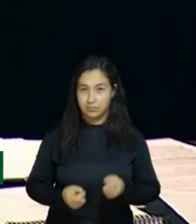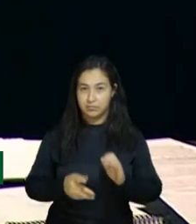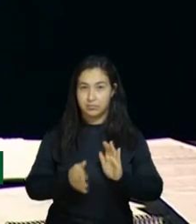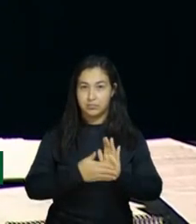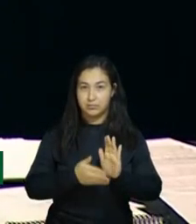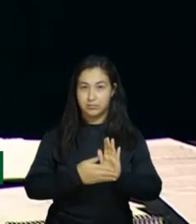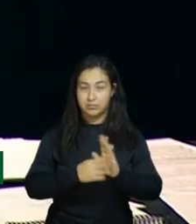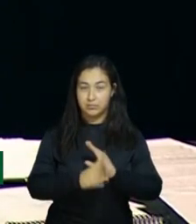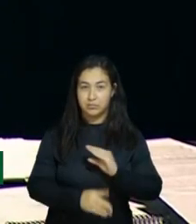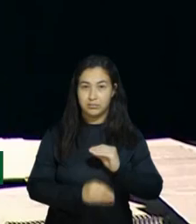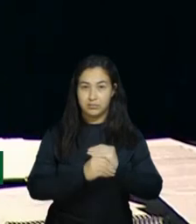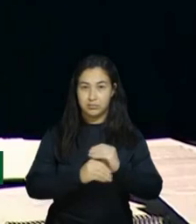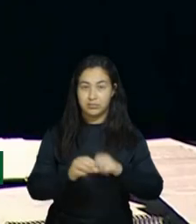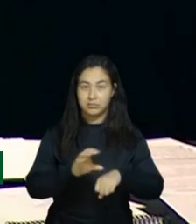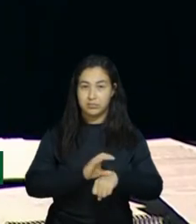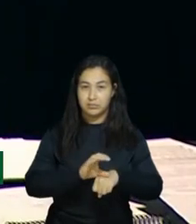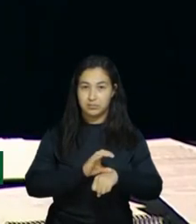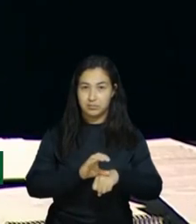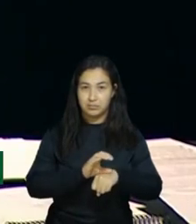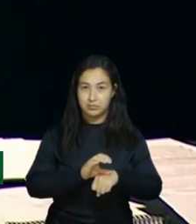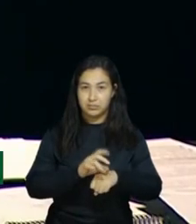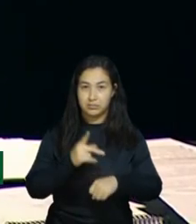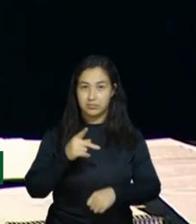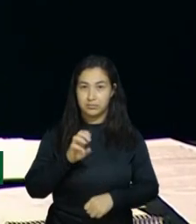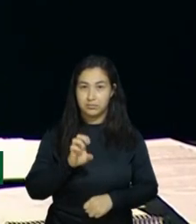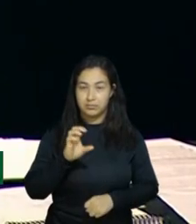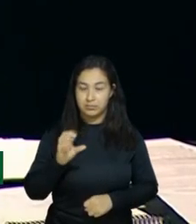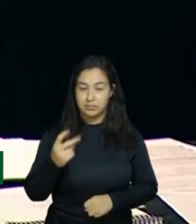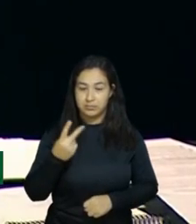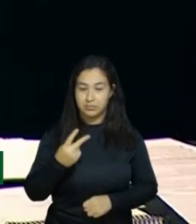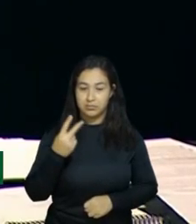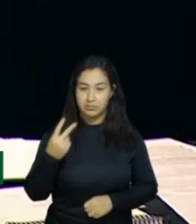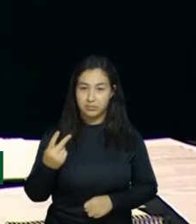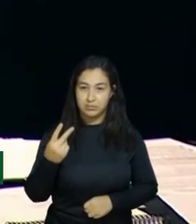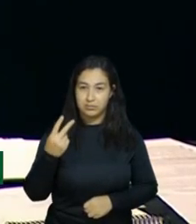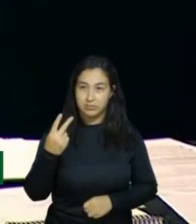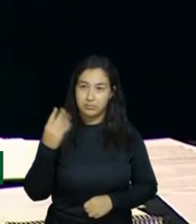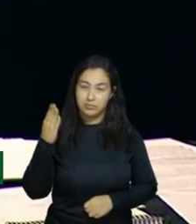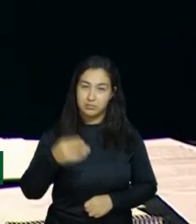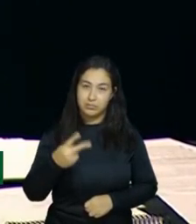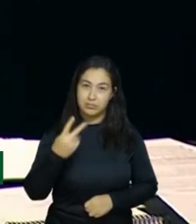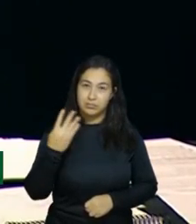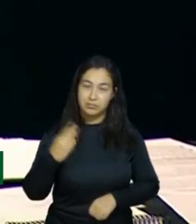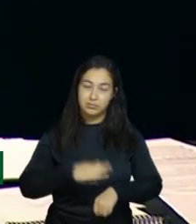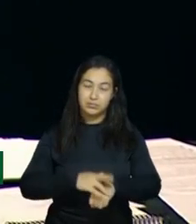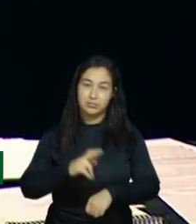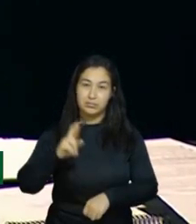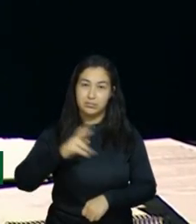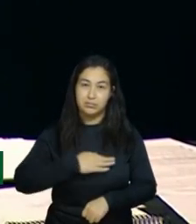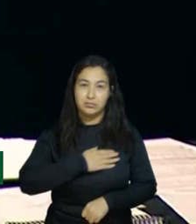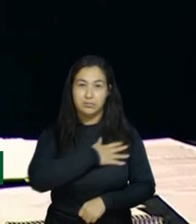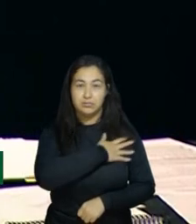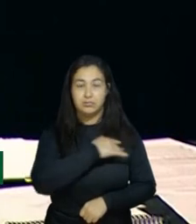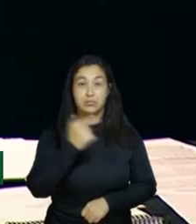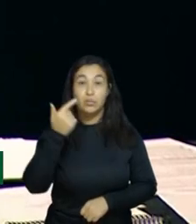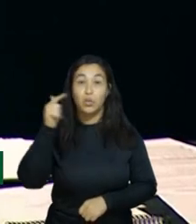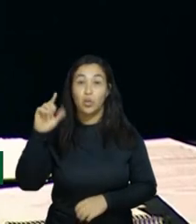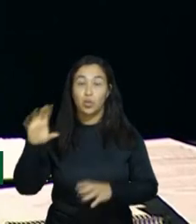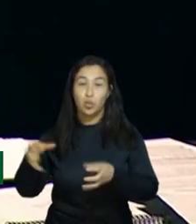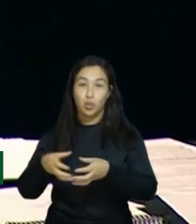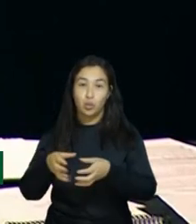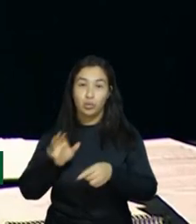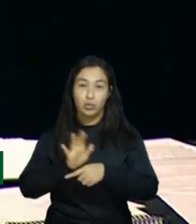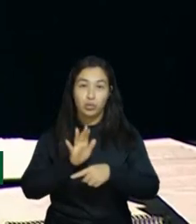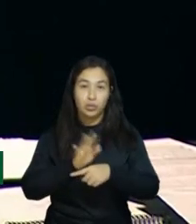proposta de emenda à Constituição, PEC 2/2024, autoria, deputado Napoleão Bernardes e outros. Altera o